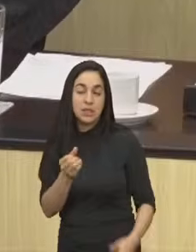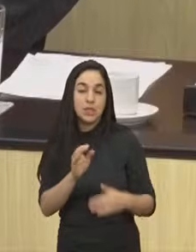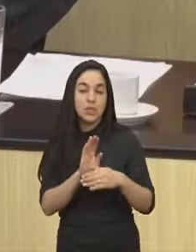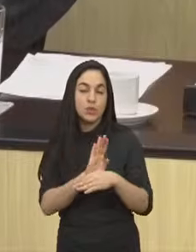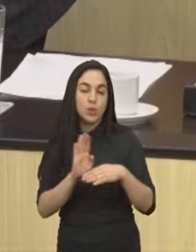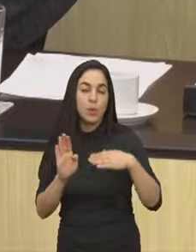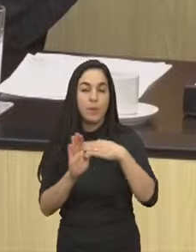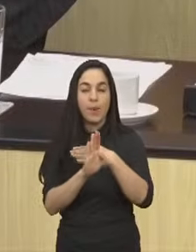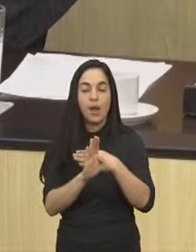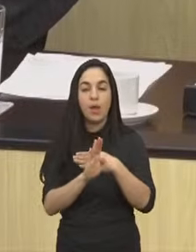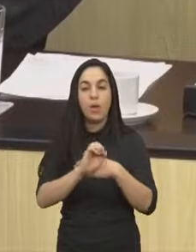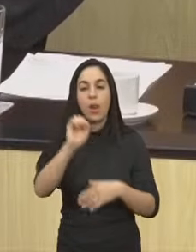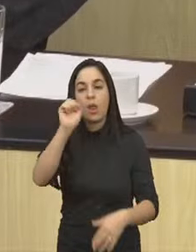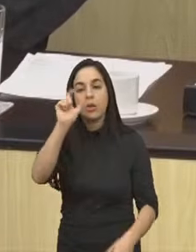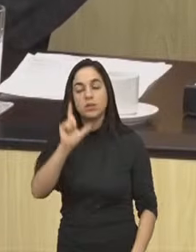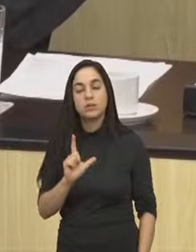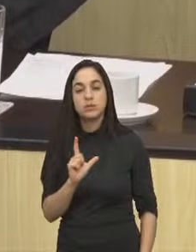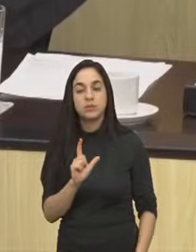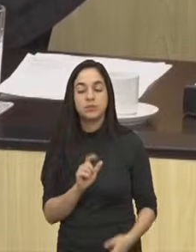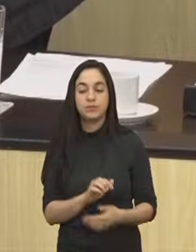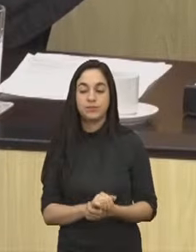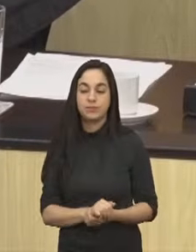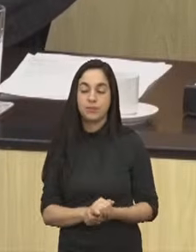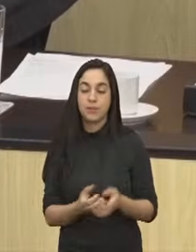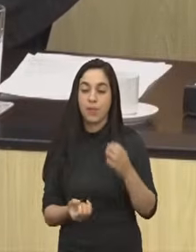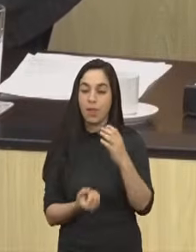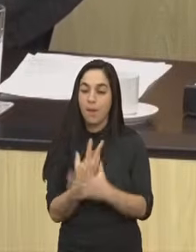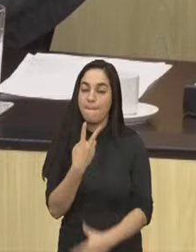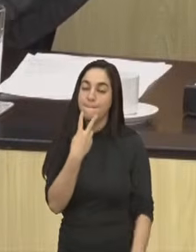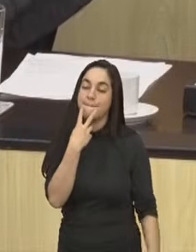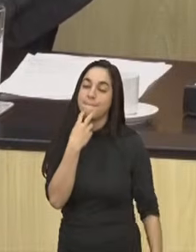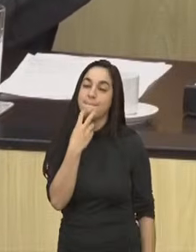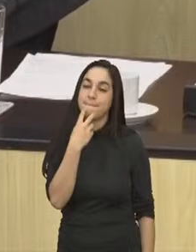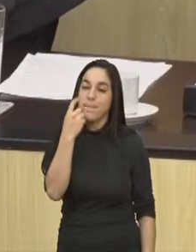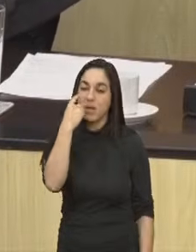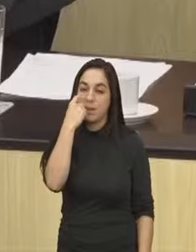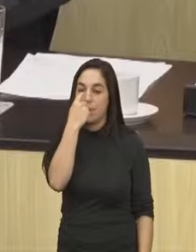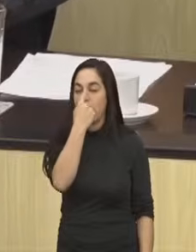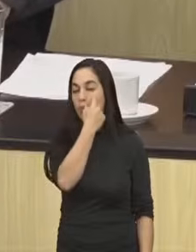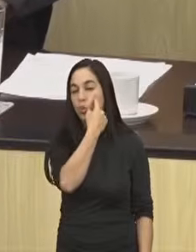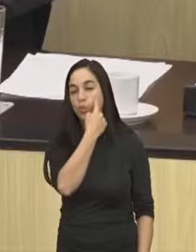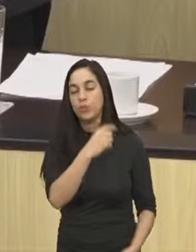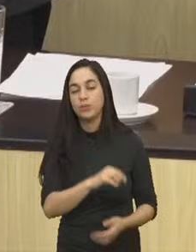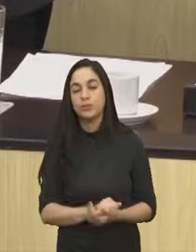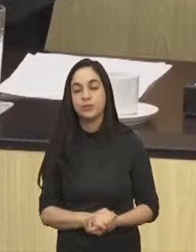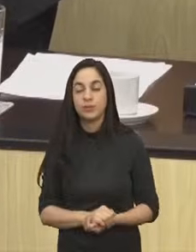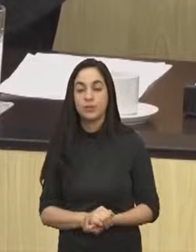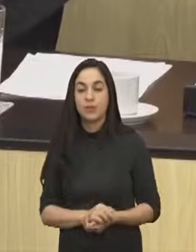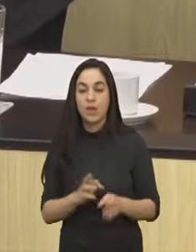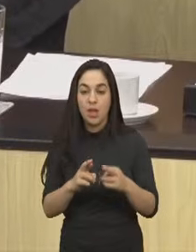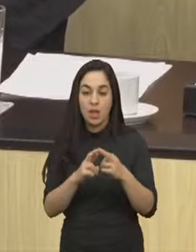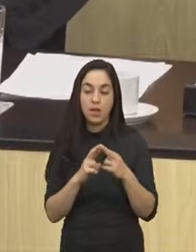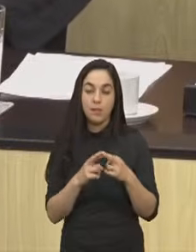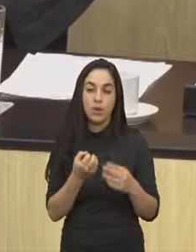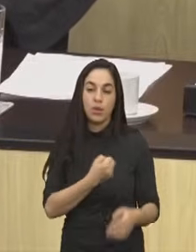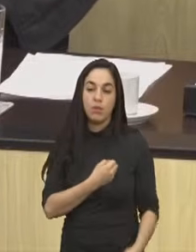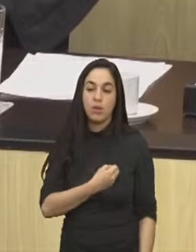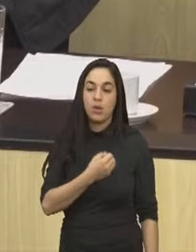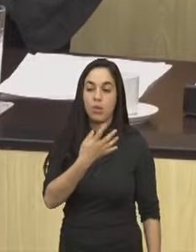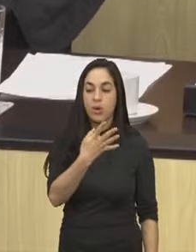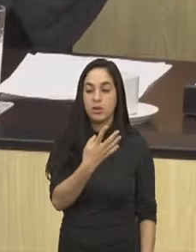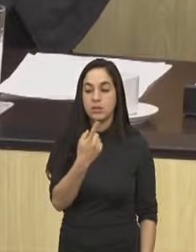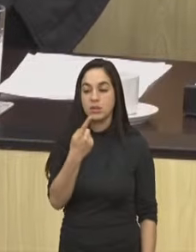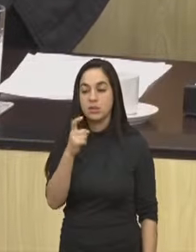neste município. Autoria, vereador Valmir, do Parque Meia Lua. Requerimento